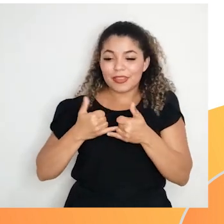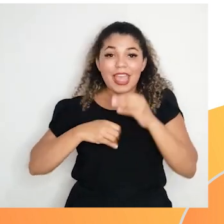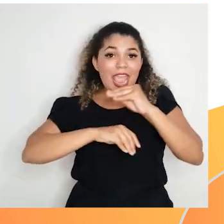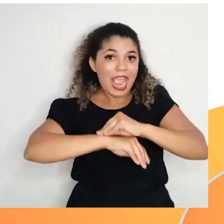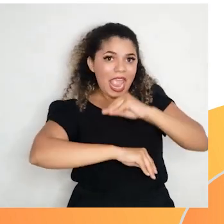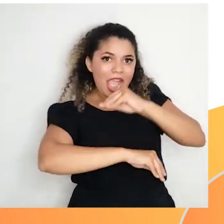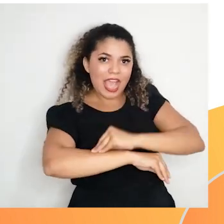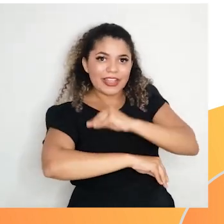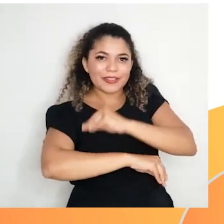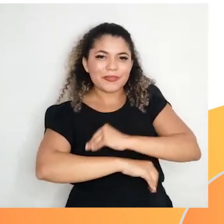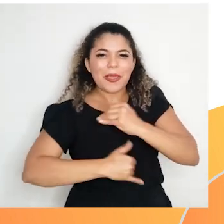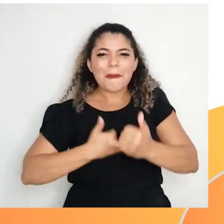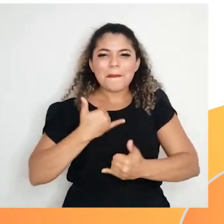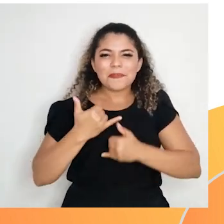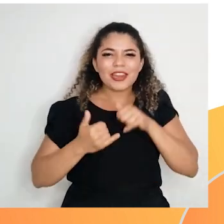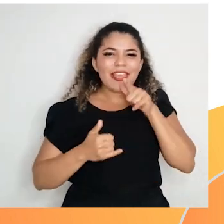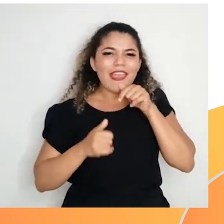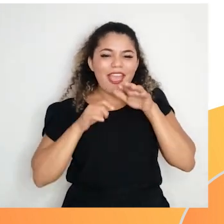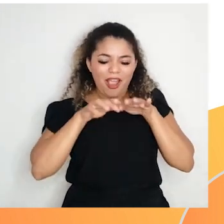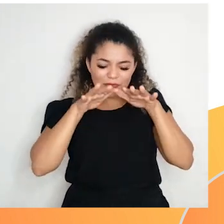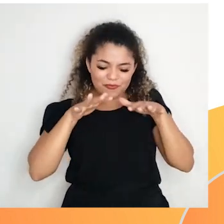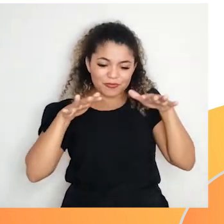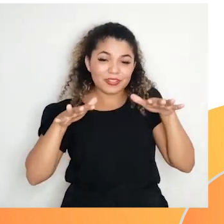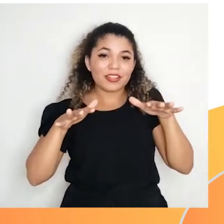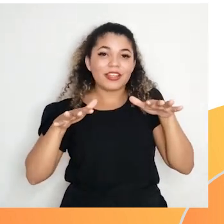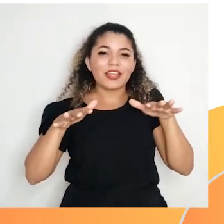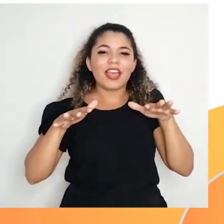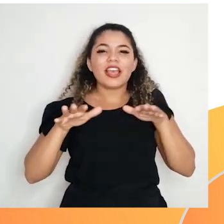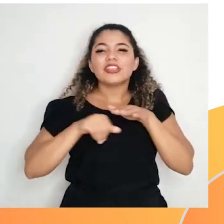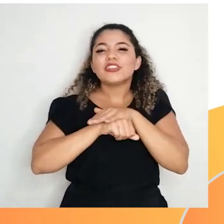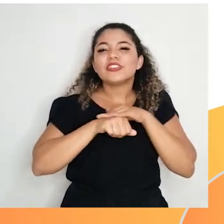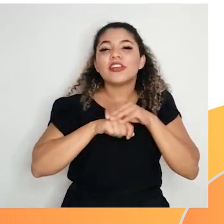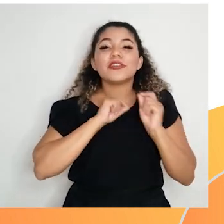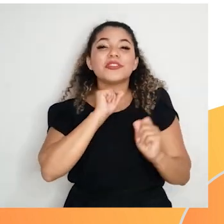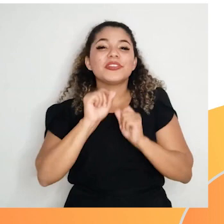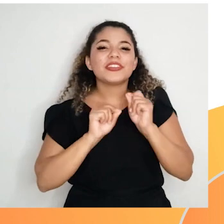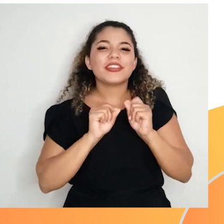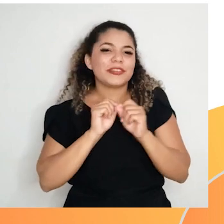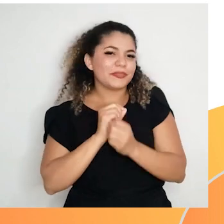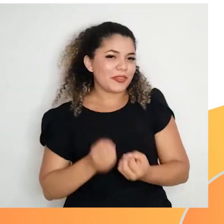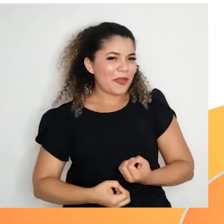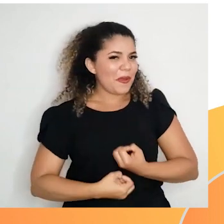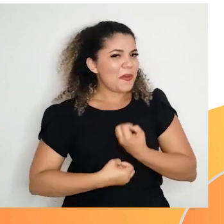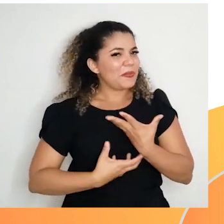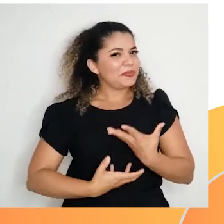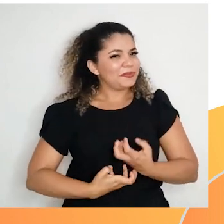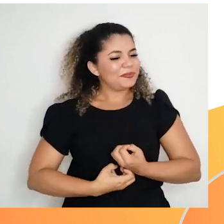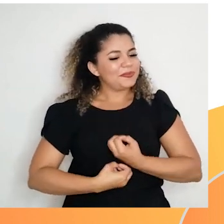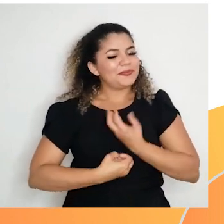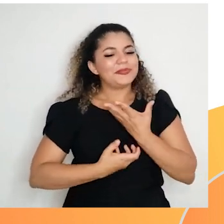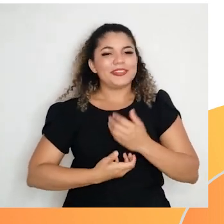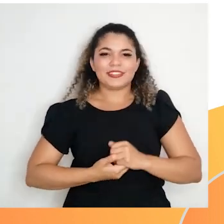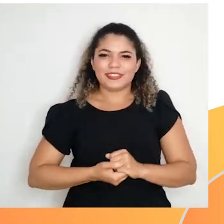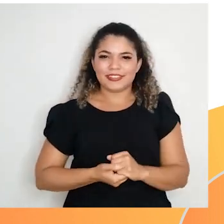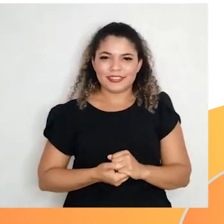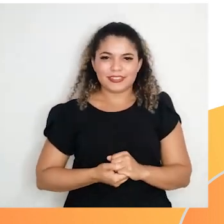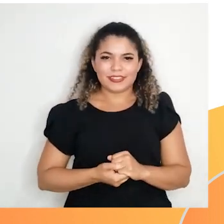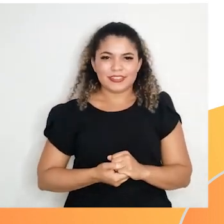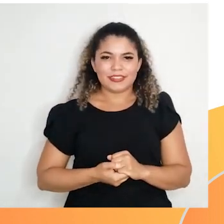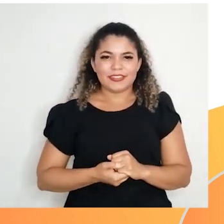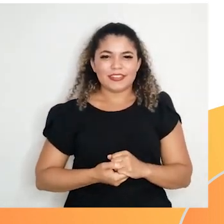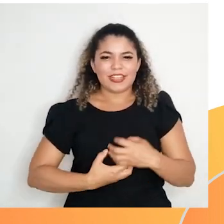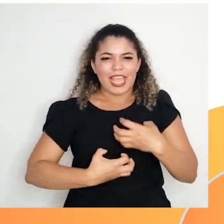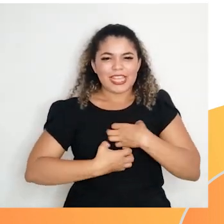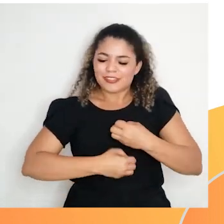e as rãs com as águas, é de poesia que estão falando, é